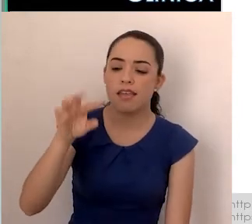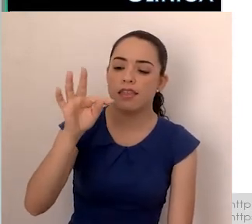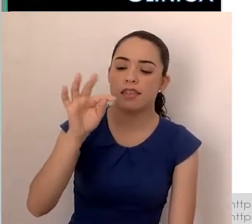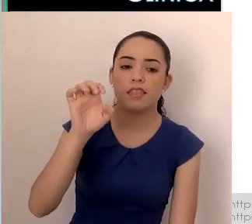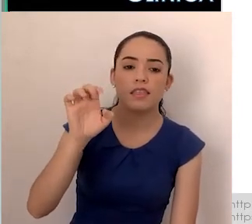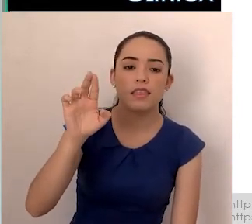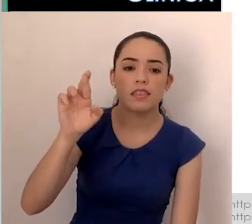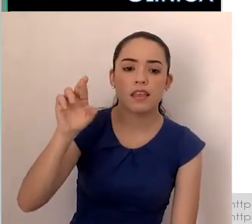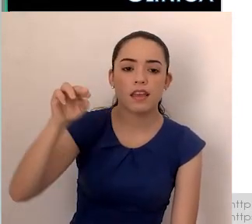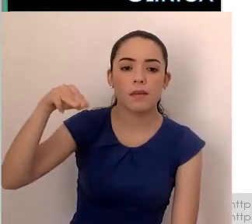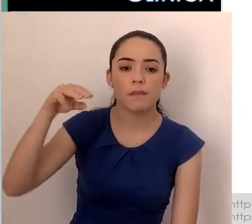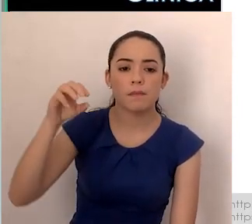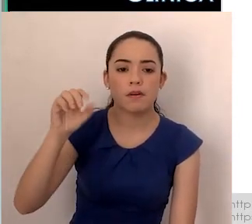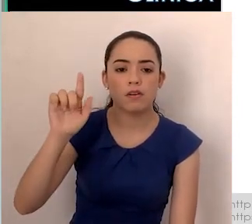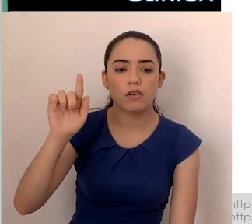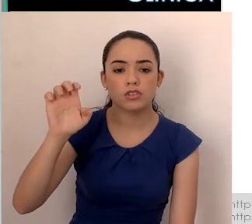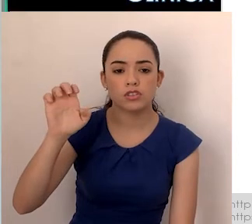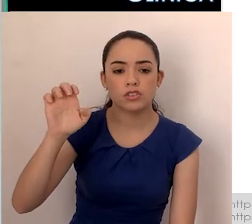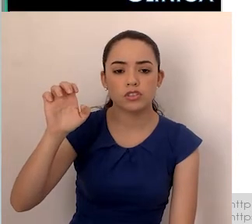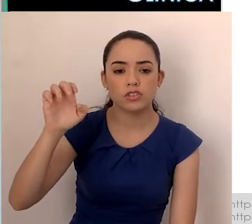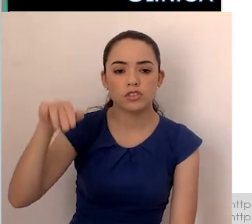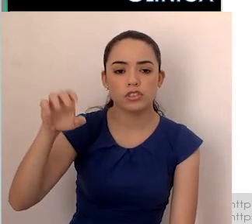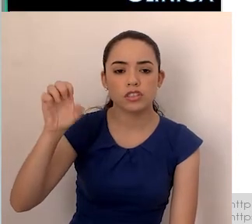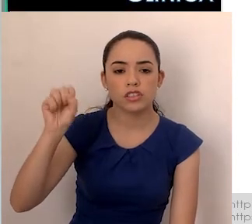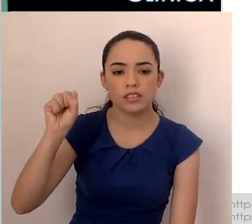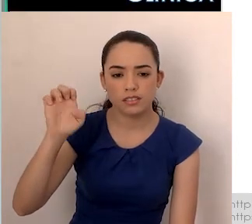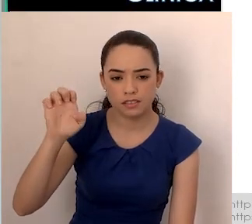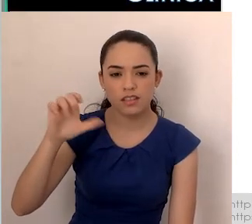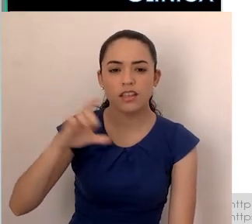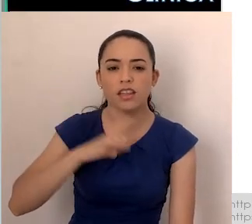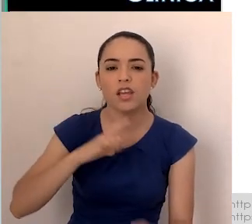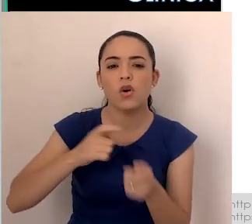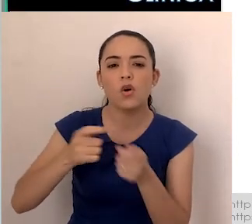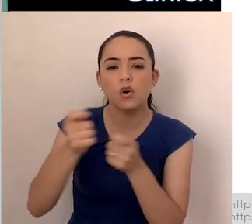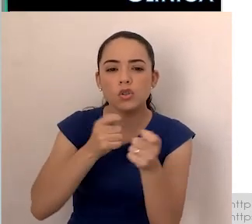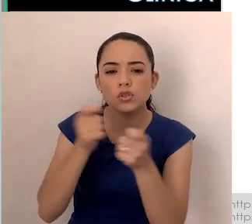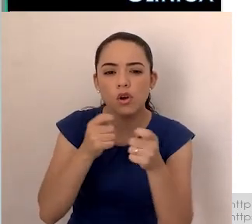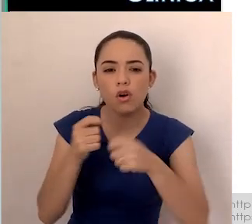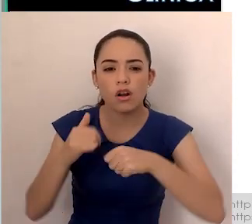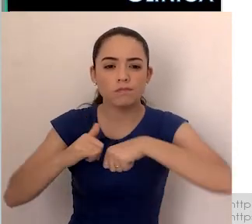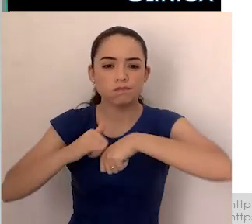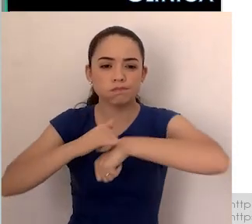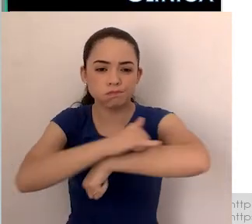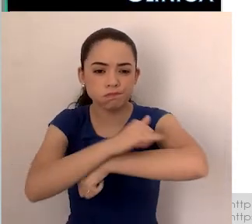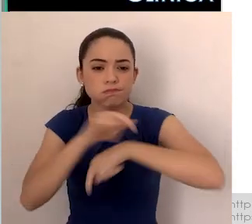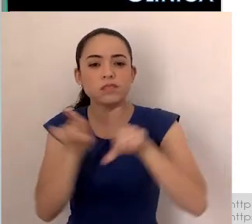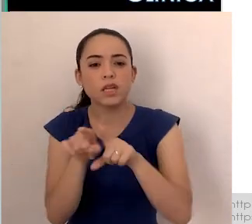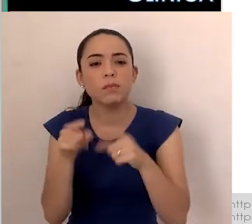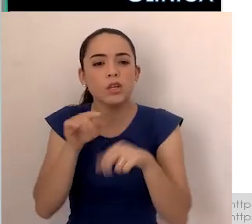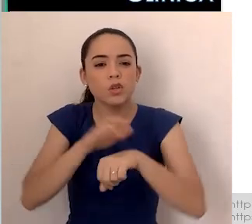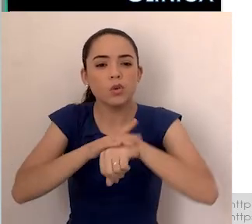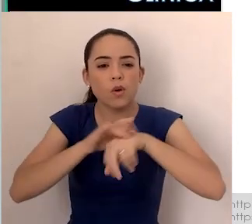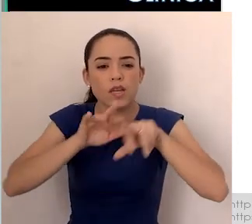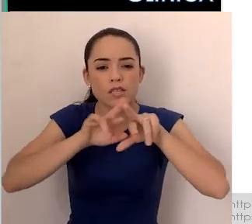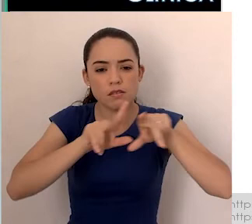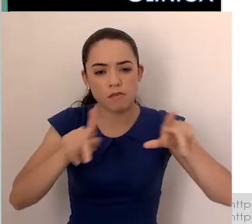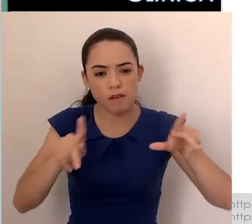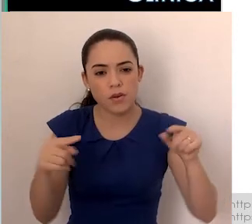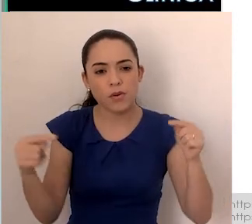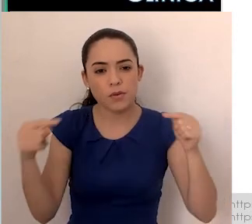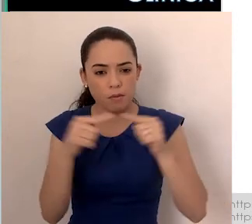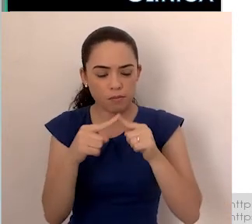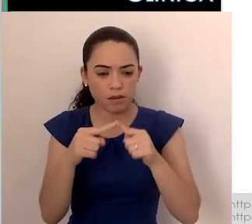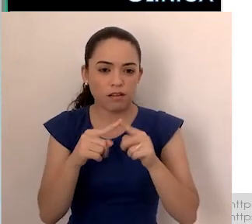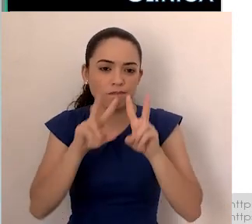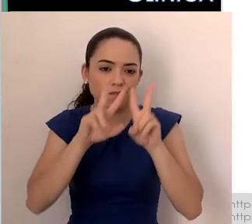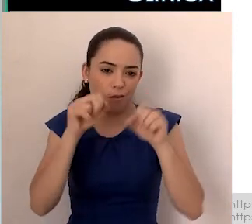ação variada, contudo, as ações sobre o controle da termogenicidade têm sido alvo de estudos e a sua capacidade do controle da